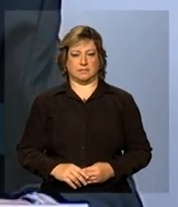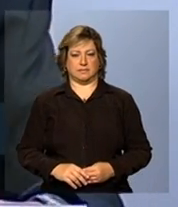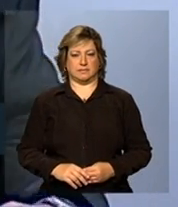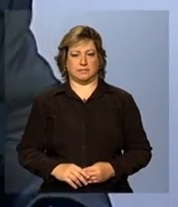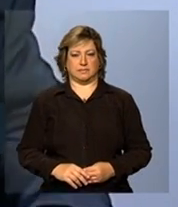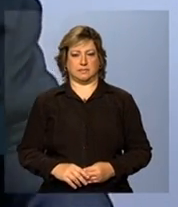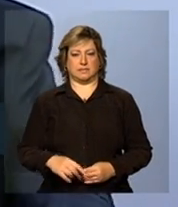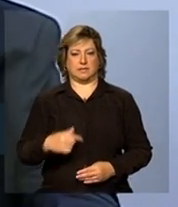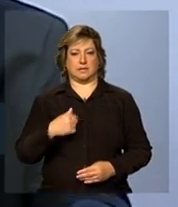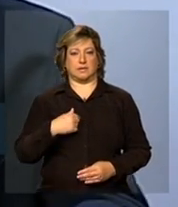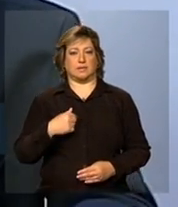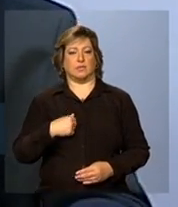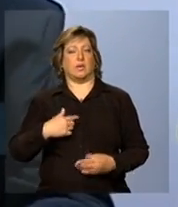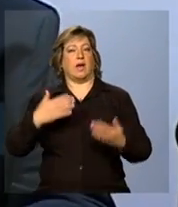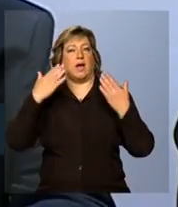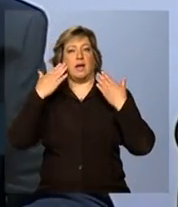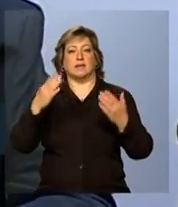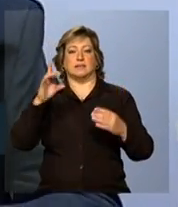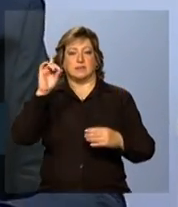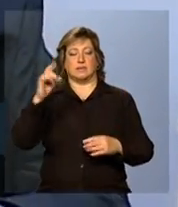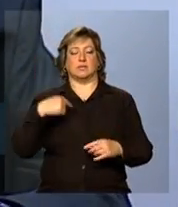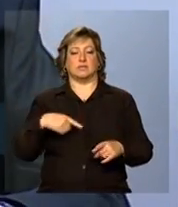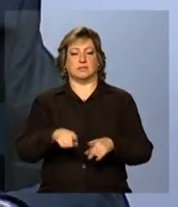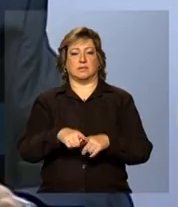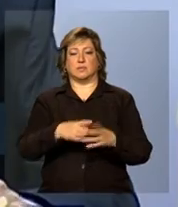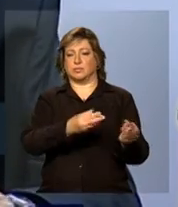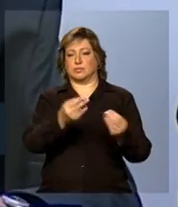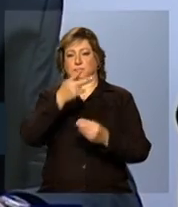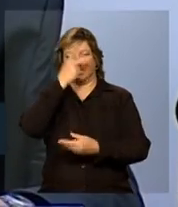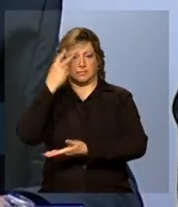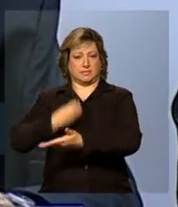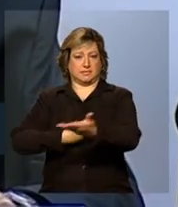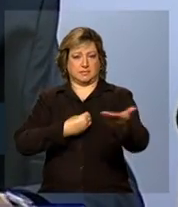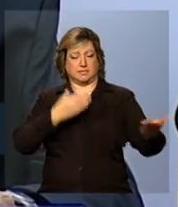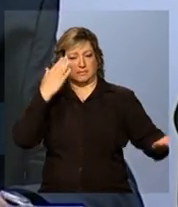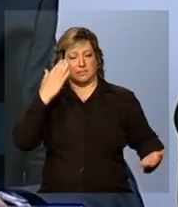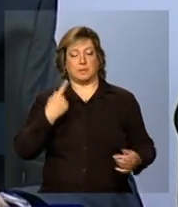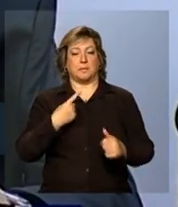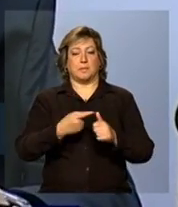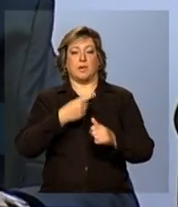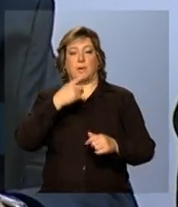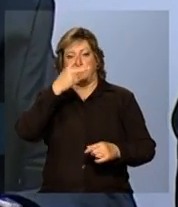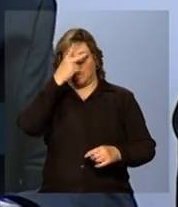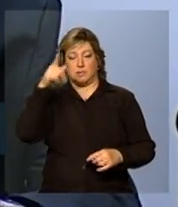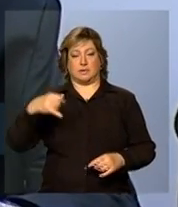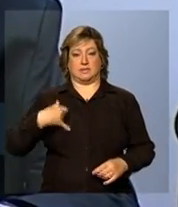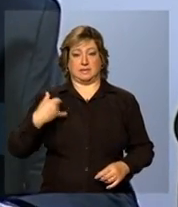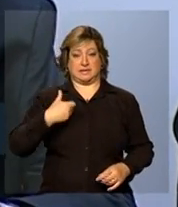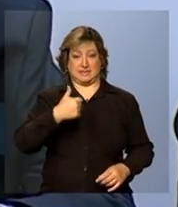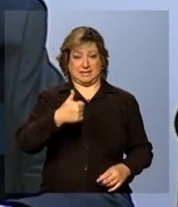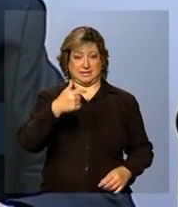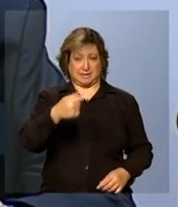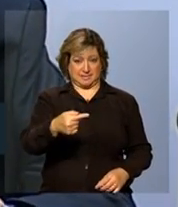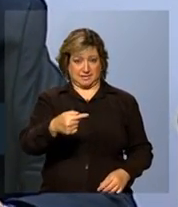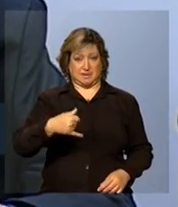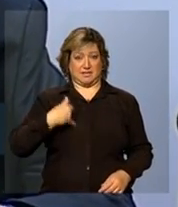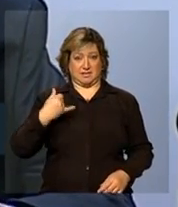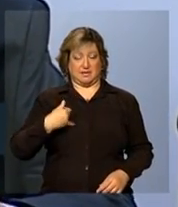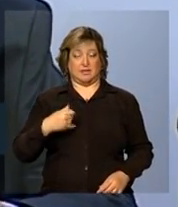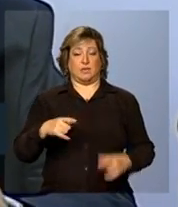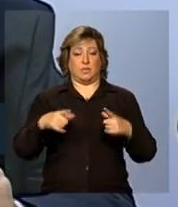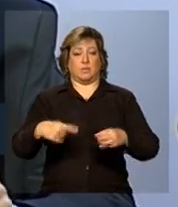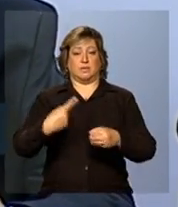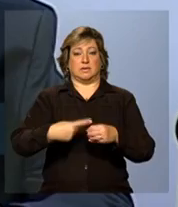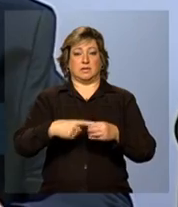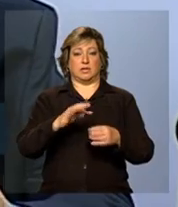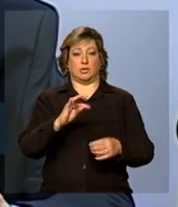Eu dou graças a Deus a tantas pessoas, mas vou começar primeiro pelo doador, um rapaz de 17 anos, na cidade de Toledo,